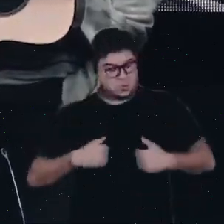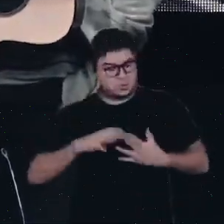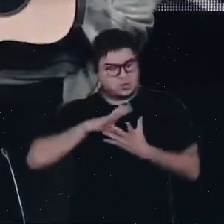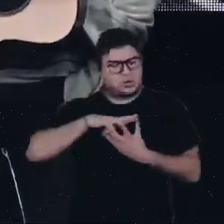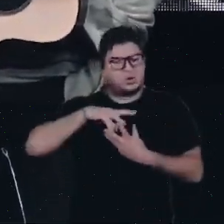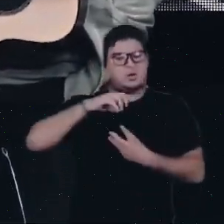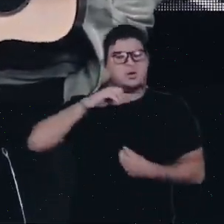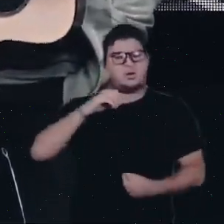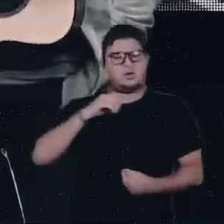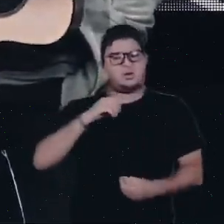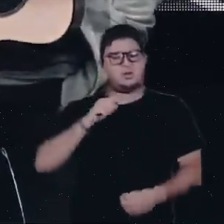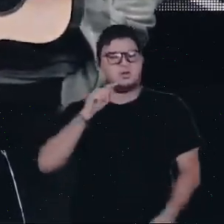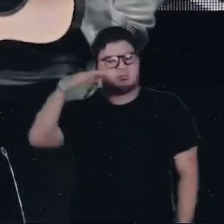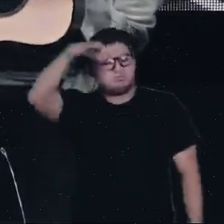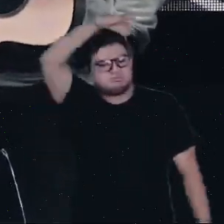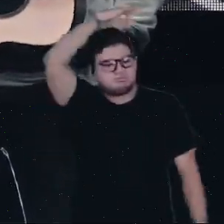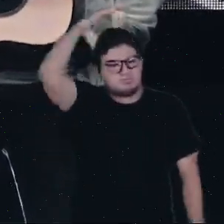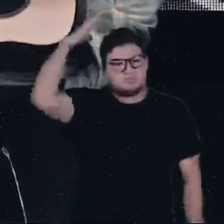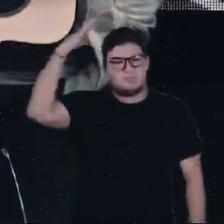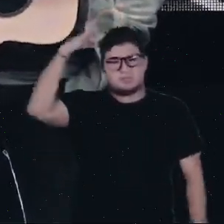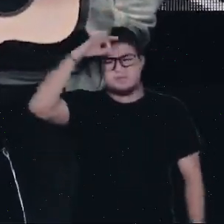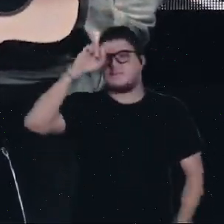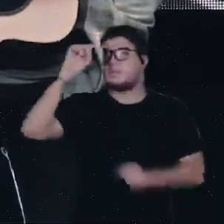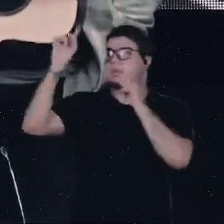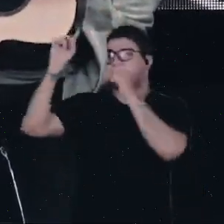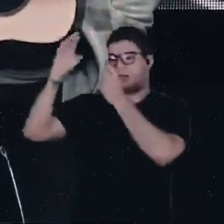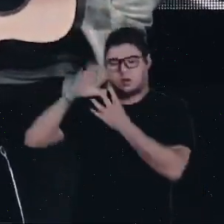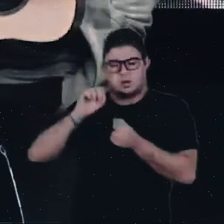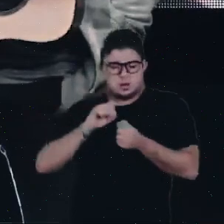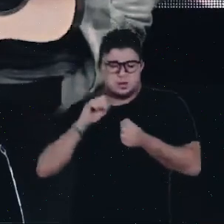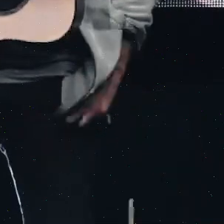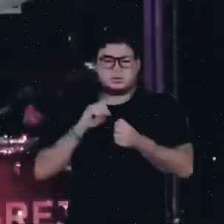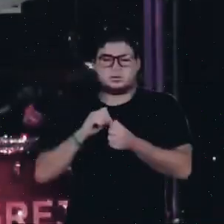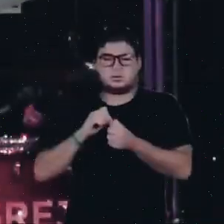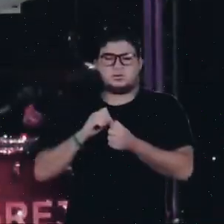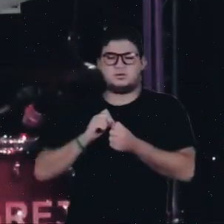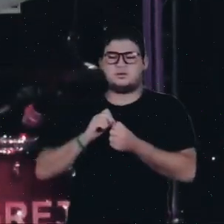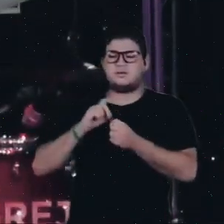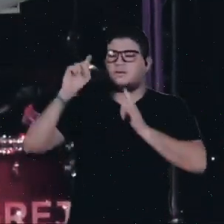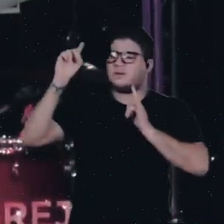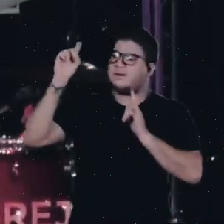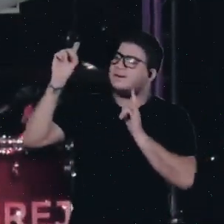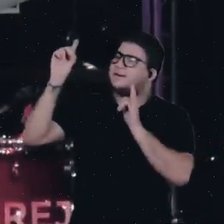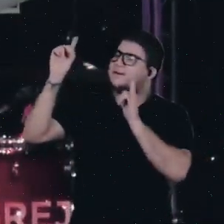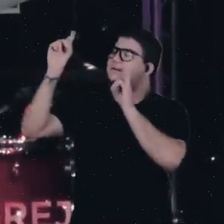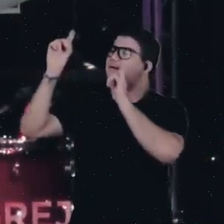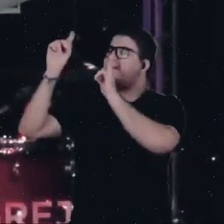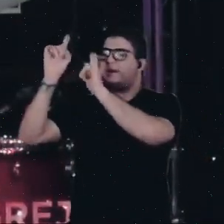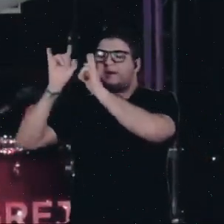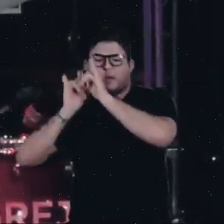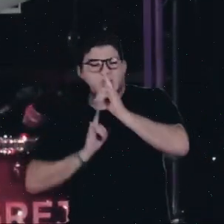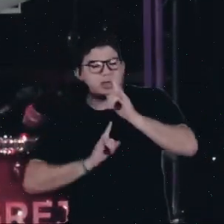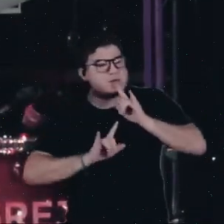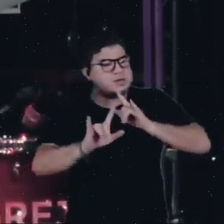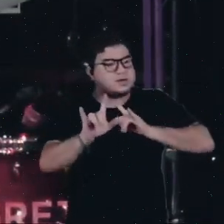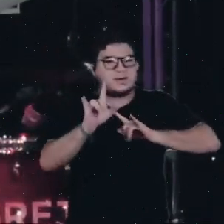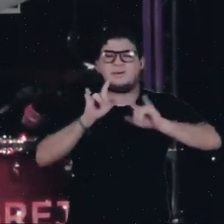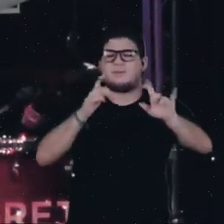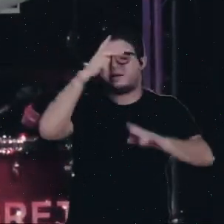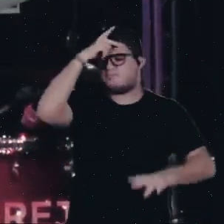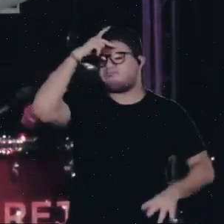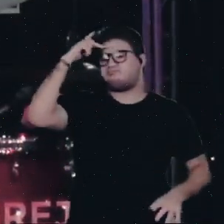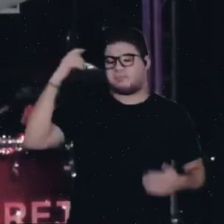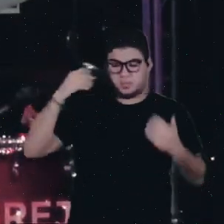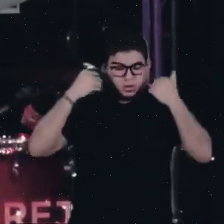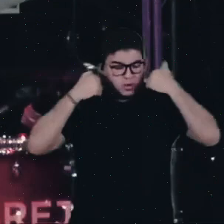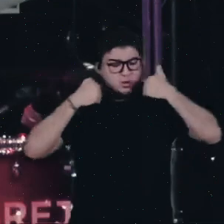o seu espírito. E Deus nos criou com essa inclinação para a gente amar. E qual é a prova disso? É que esse